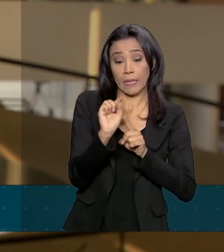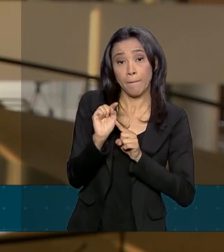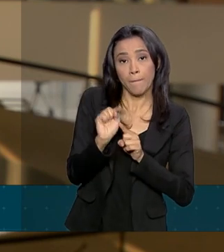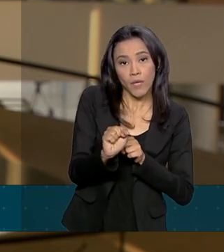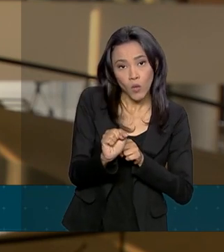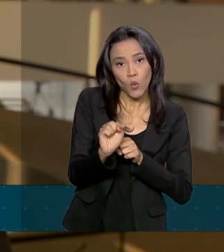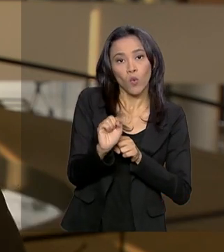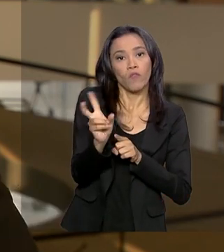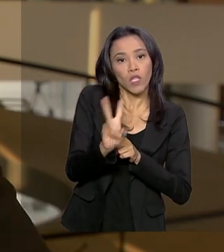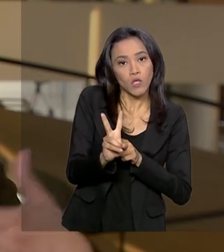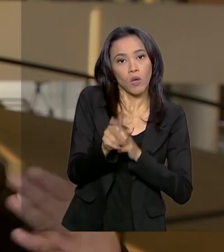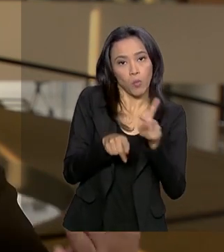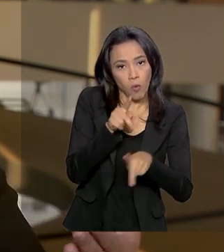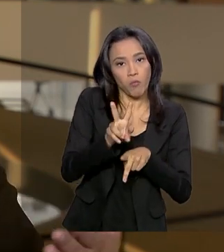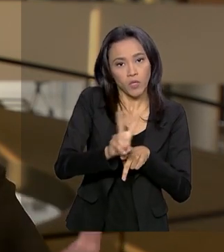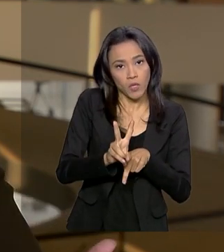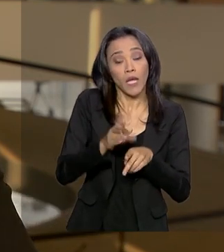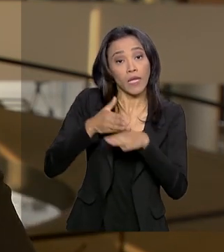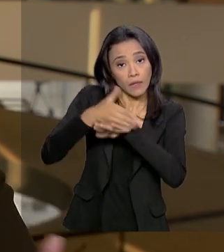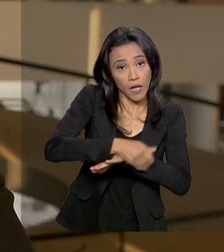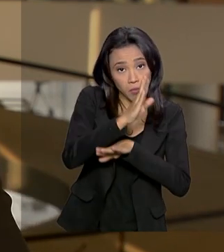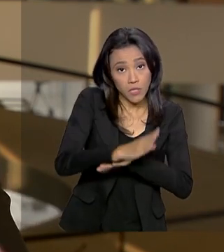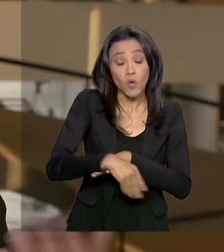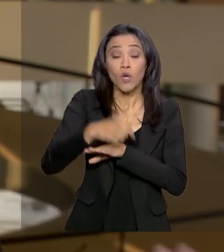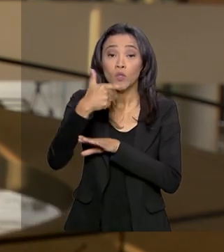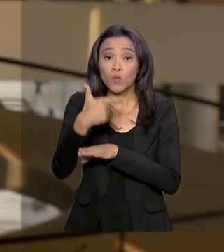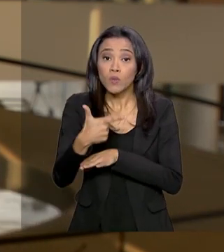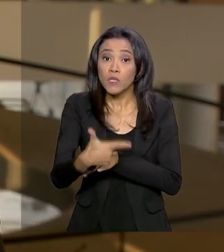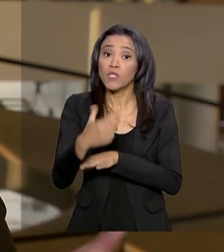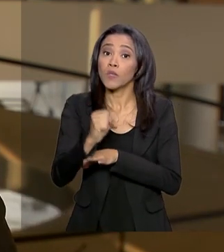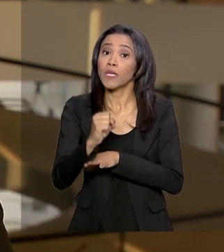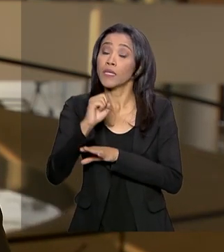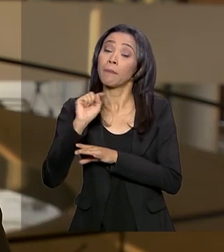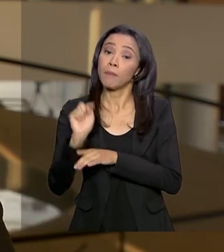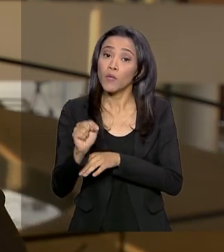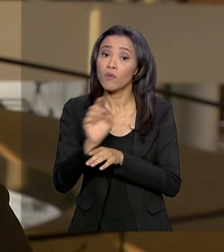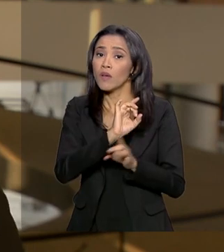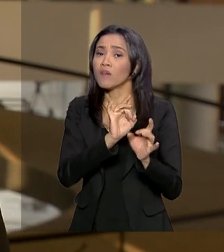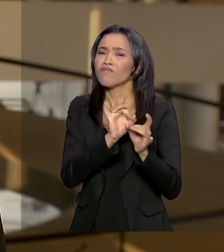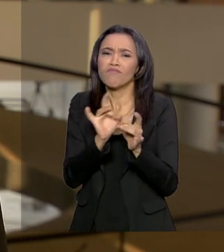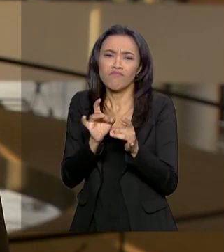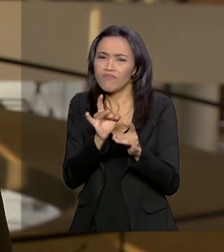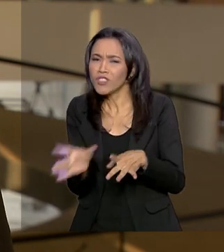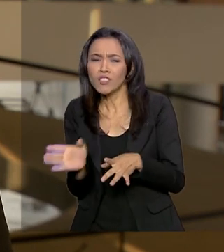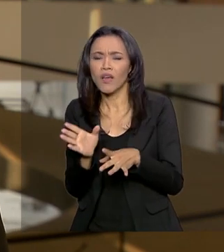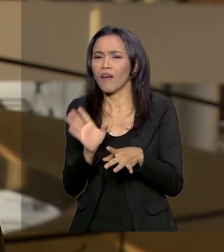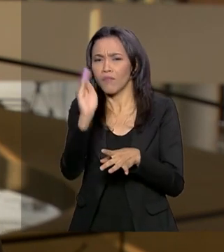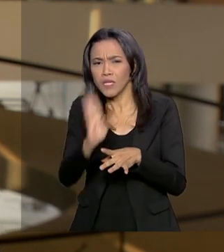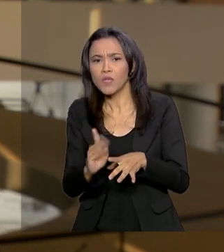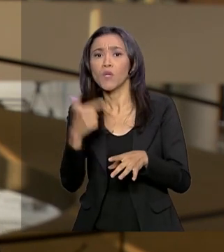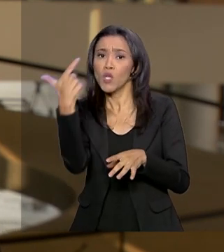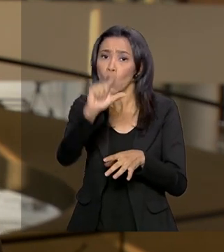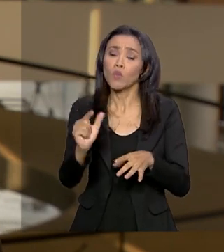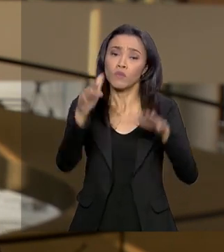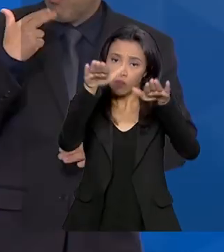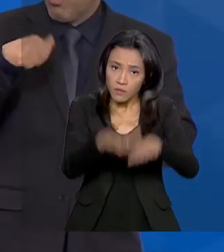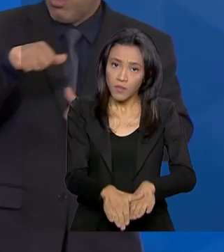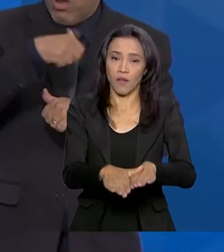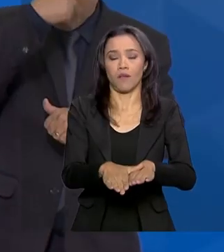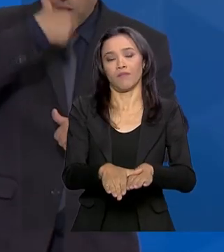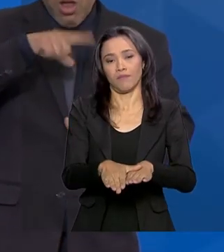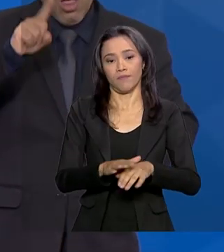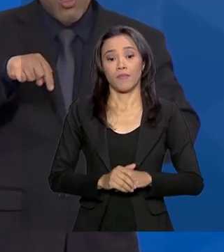entraram no Brasil. 280 mil deixaram o país e 200 mil ficaram aqui em busca de melhores condições de vida.